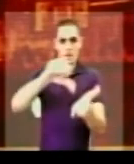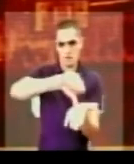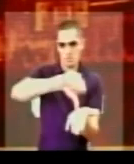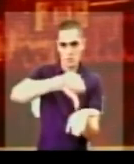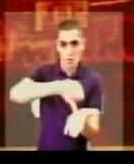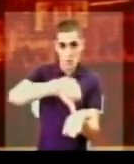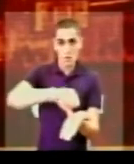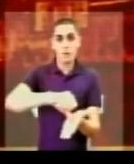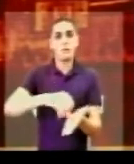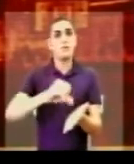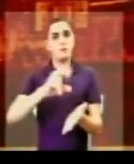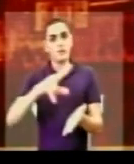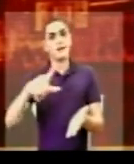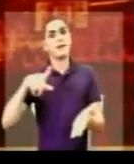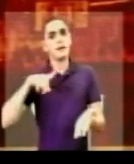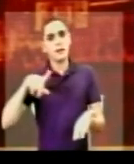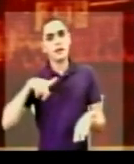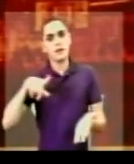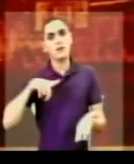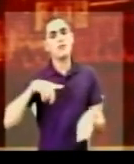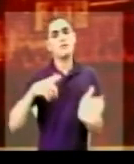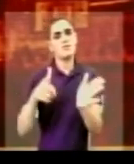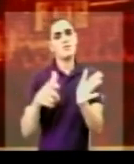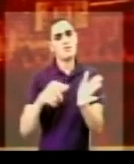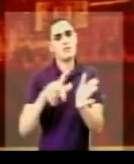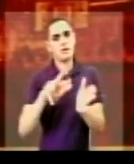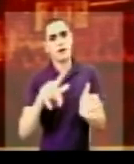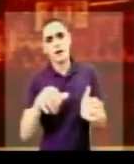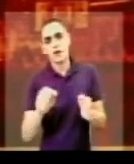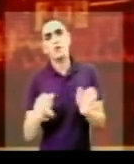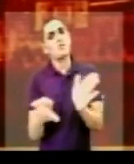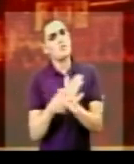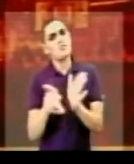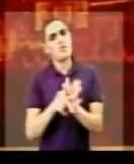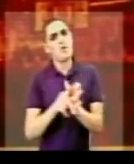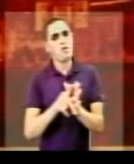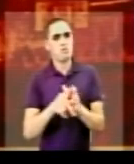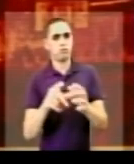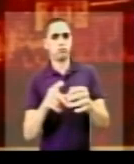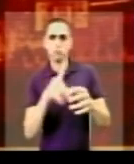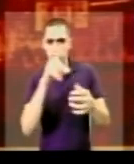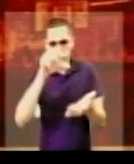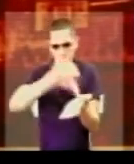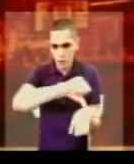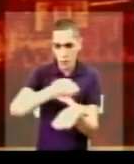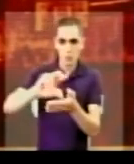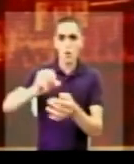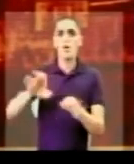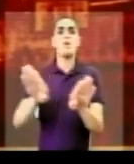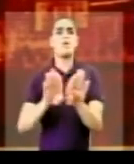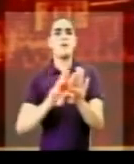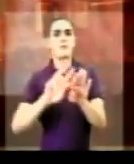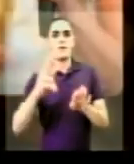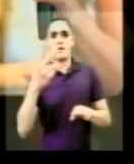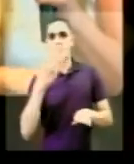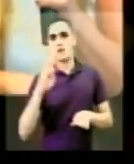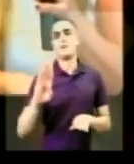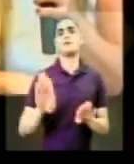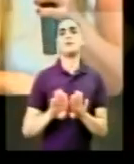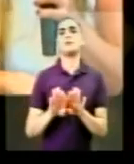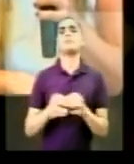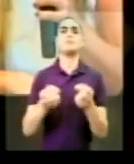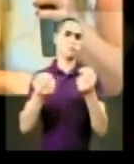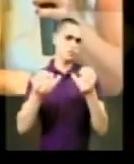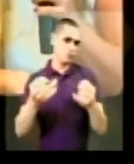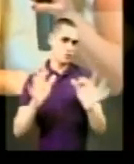Lutz, ou mesmo o do laboratório do Hospital de Base, que são os 2 laboratórios referências aqui do município. Era isso que eu